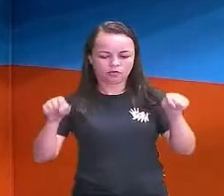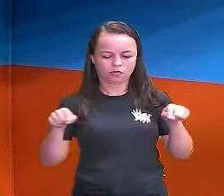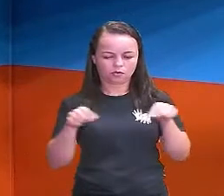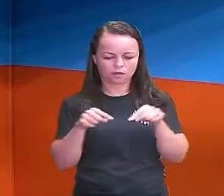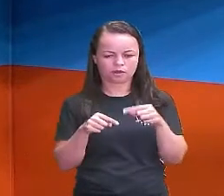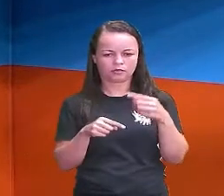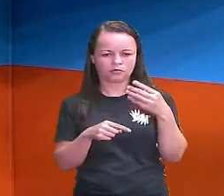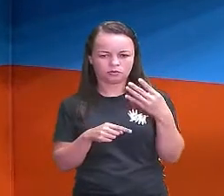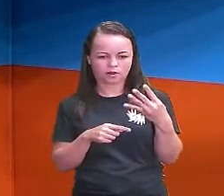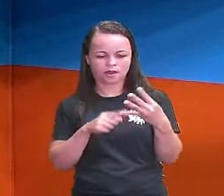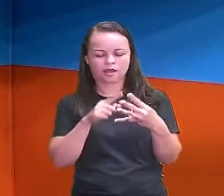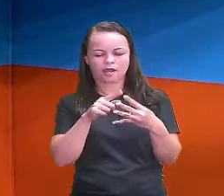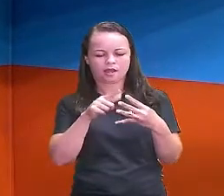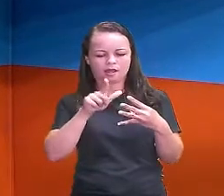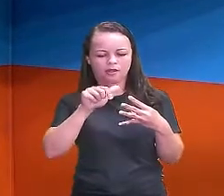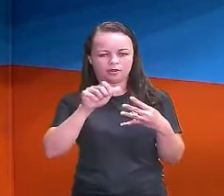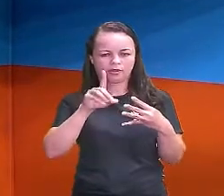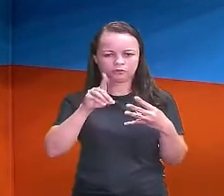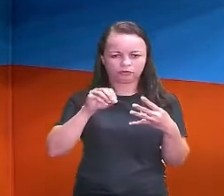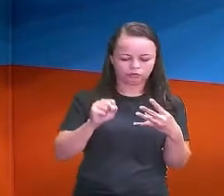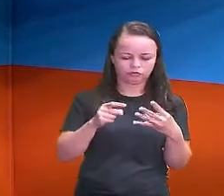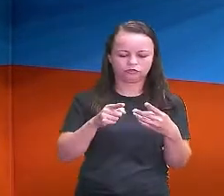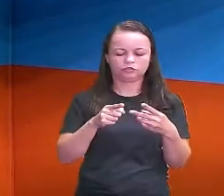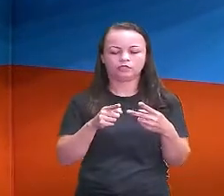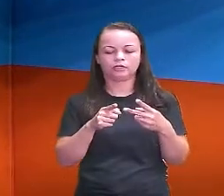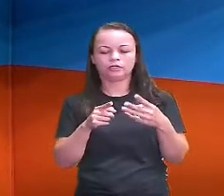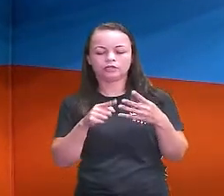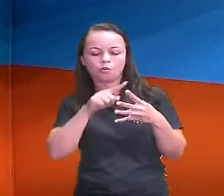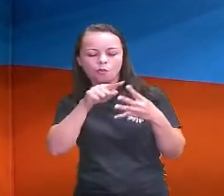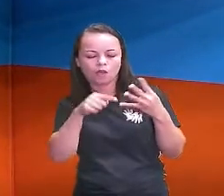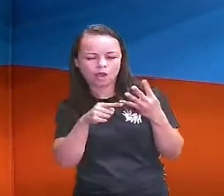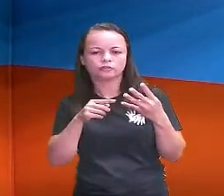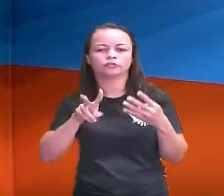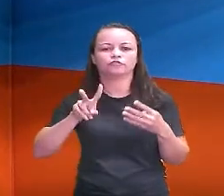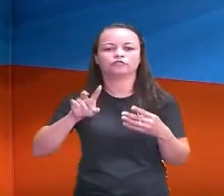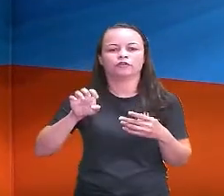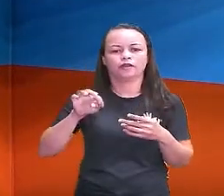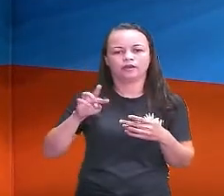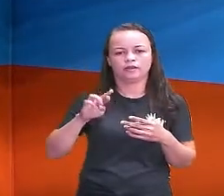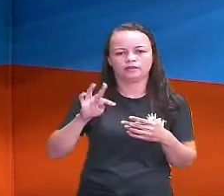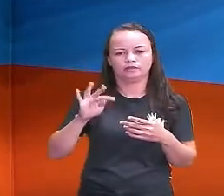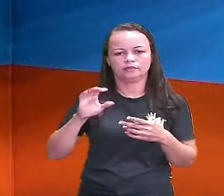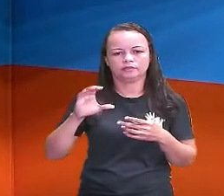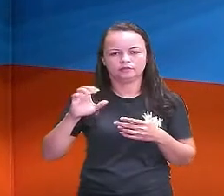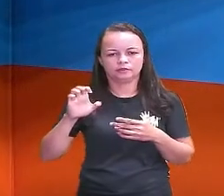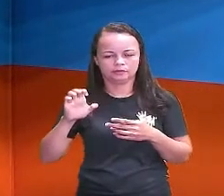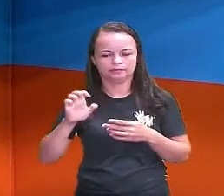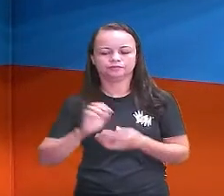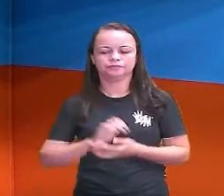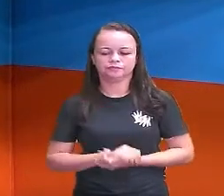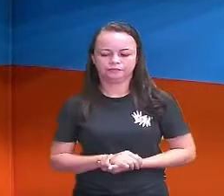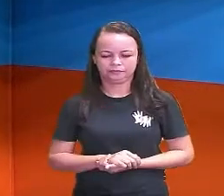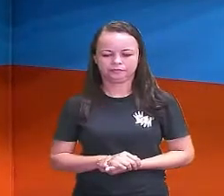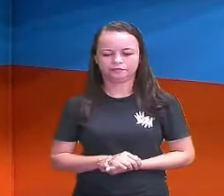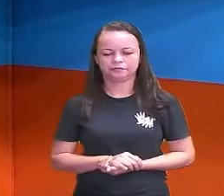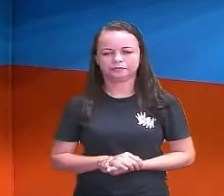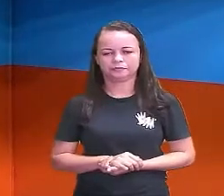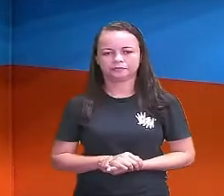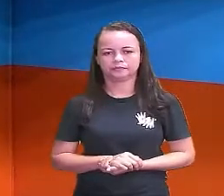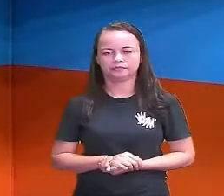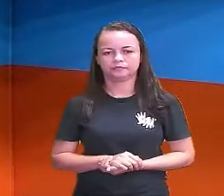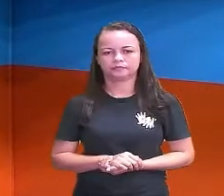né? Sendo 2 paralelos e 4 vértices, tá certo? Vamos